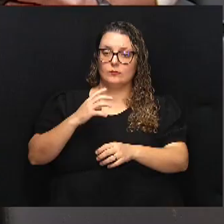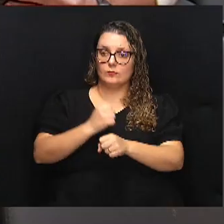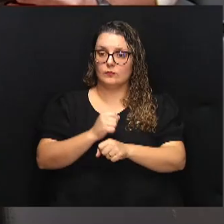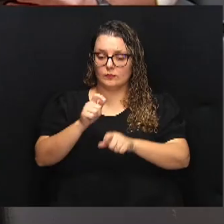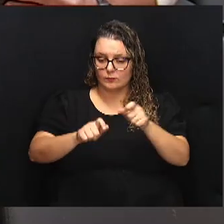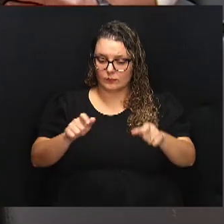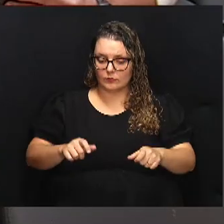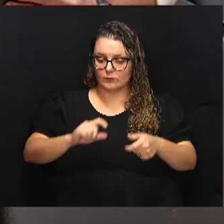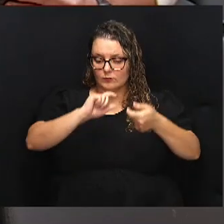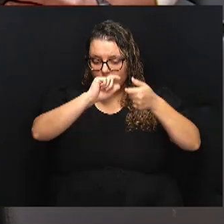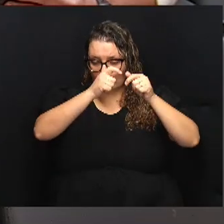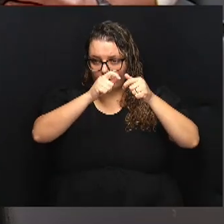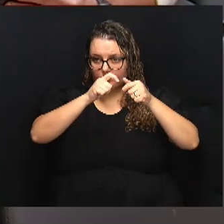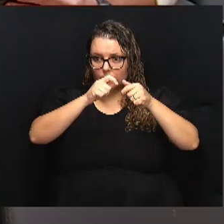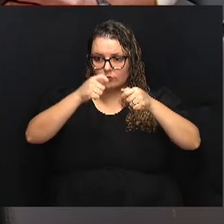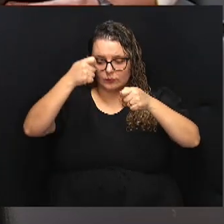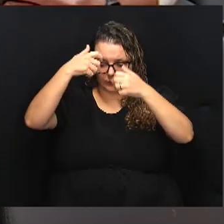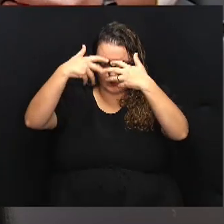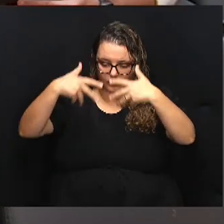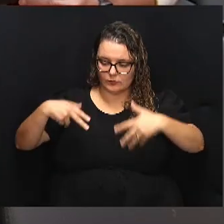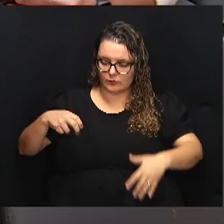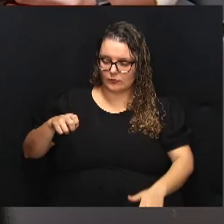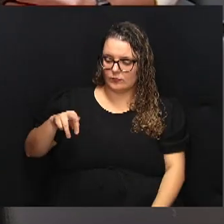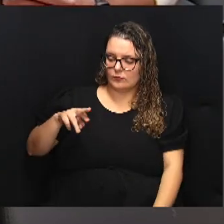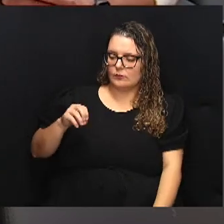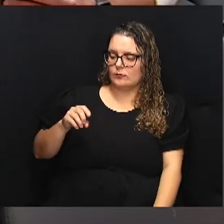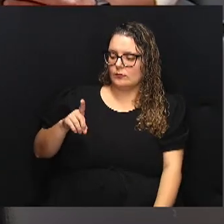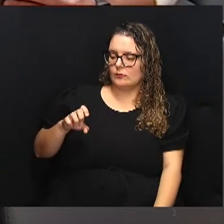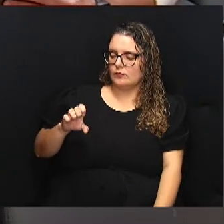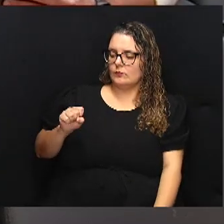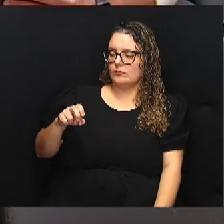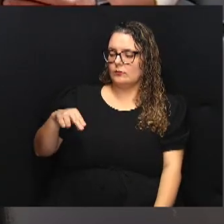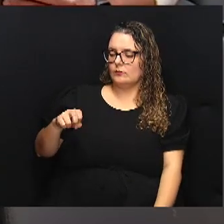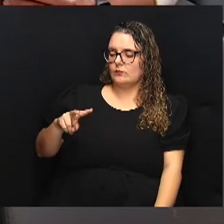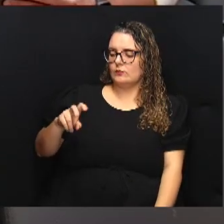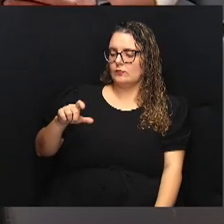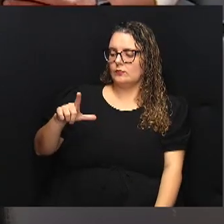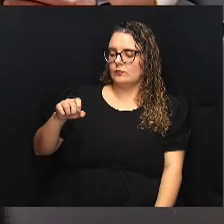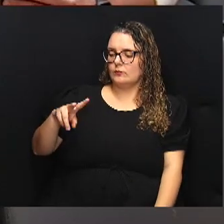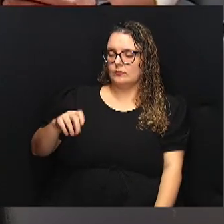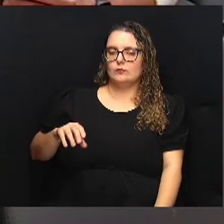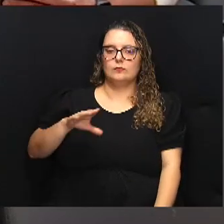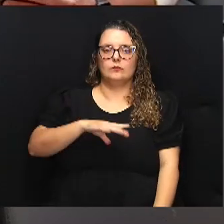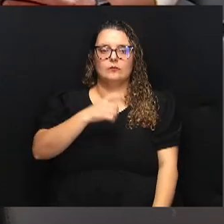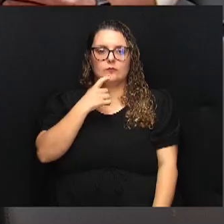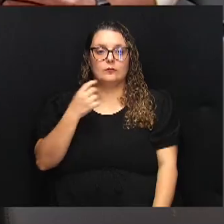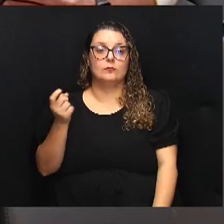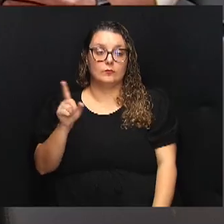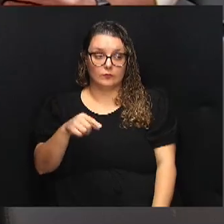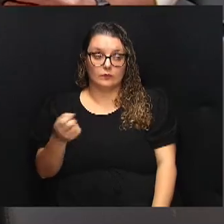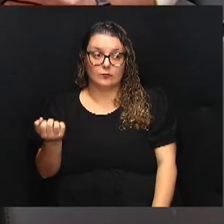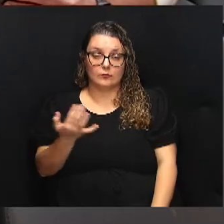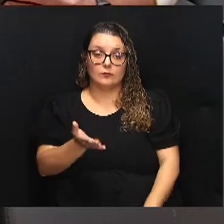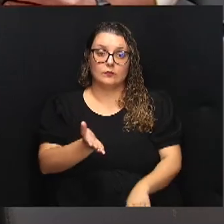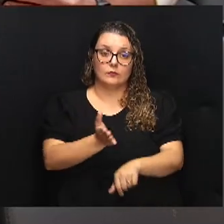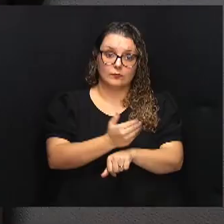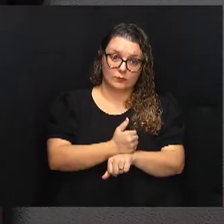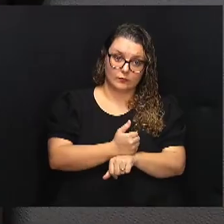com transtornos do neurodesenvolvimento aqui na cidade de Campinas. Quanto antes for